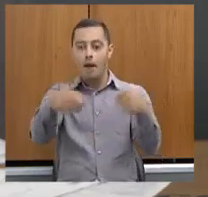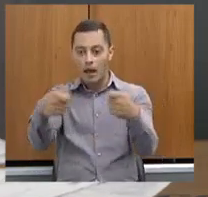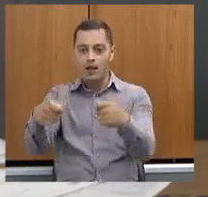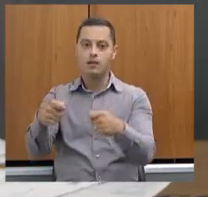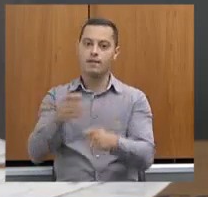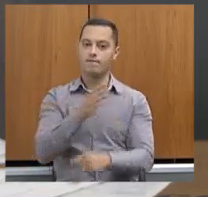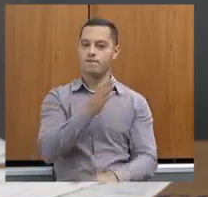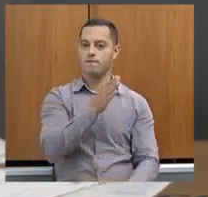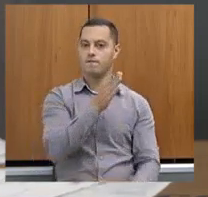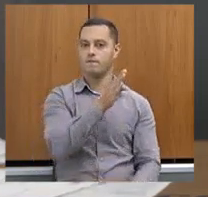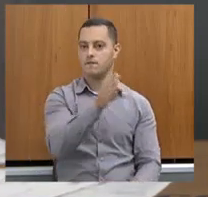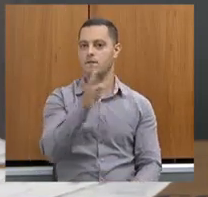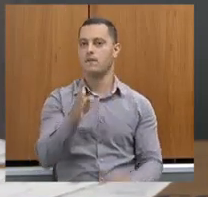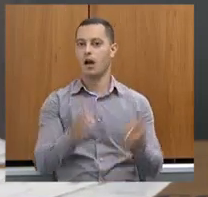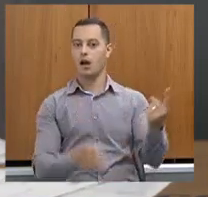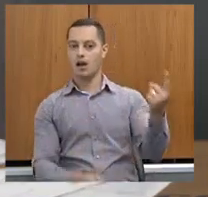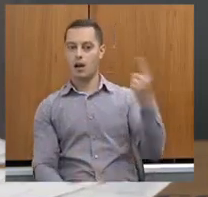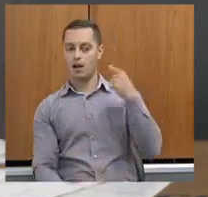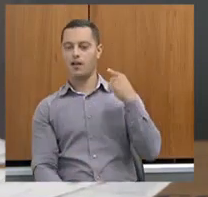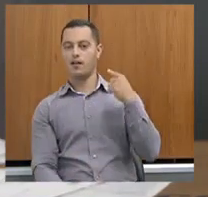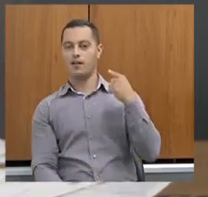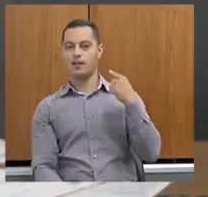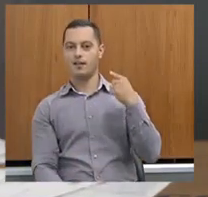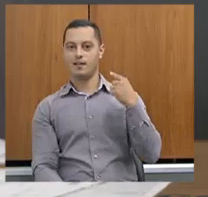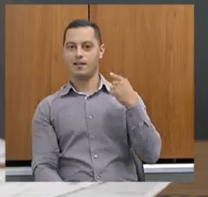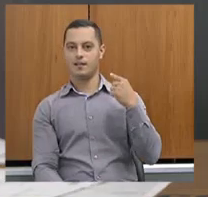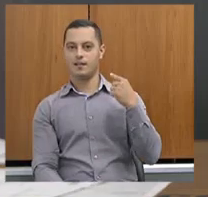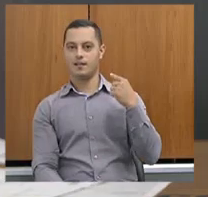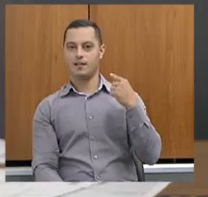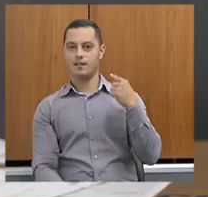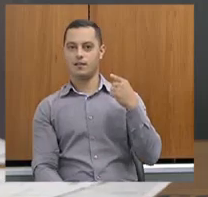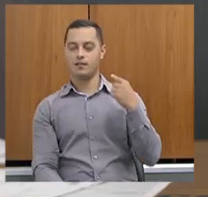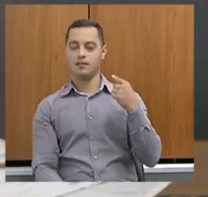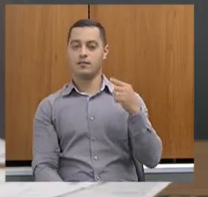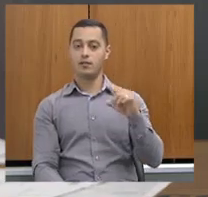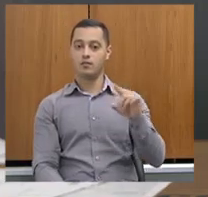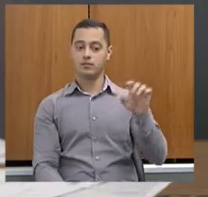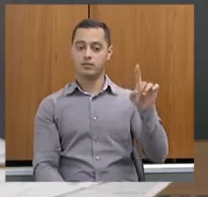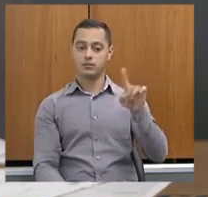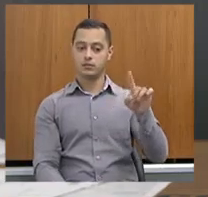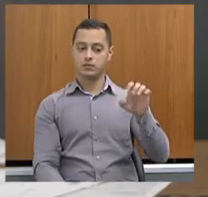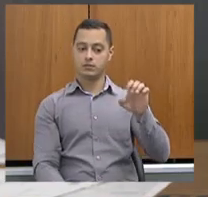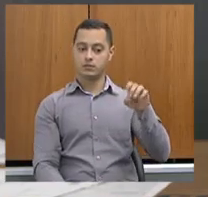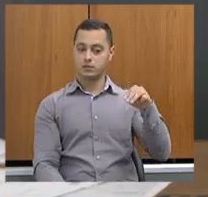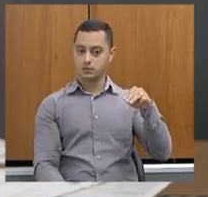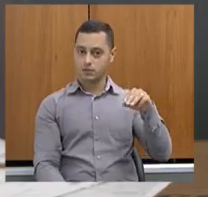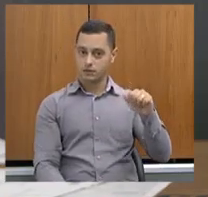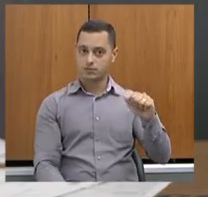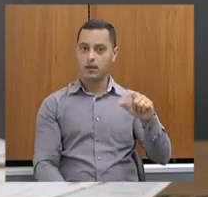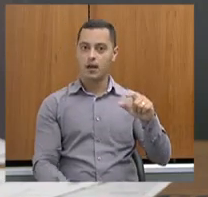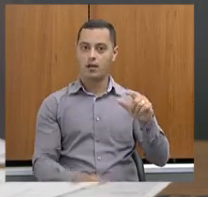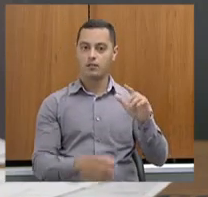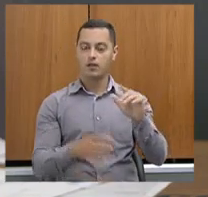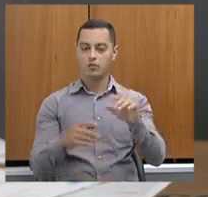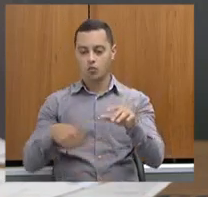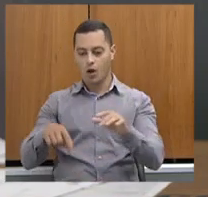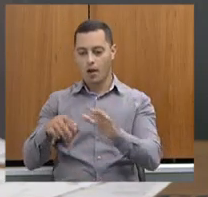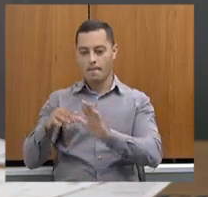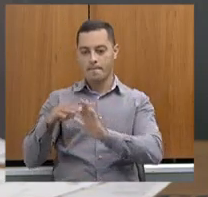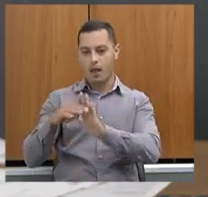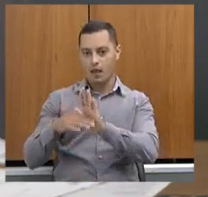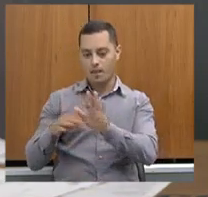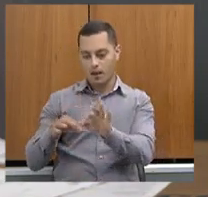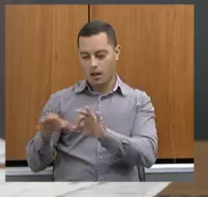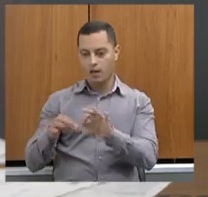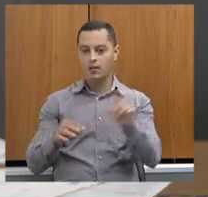foi essa a diretriz dele e ele validou todo o nosso planejamento de estar presente